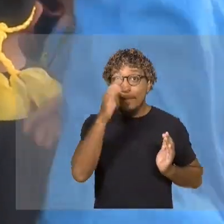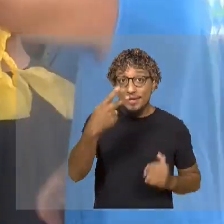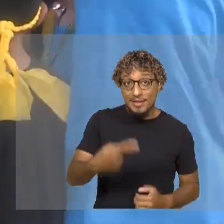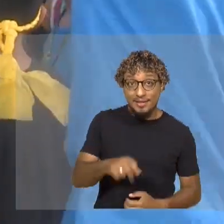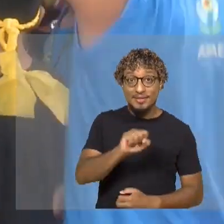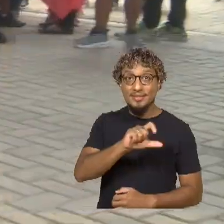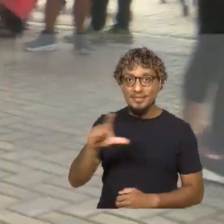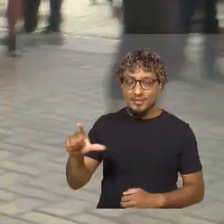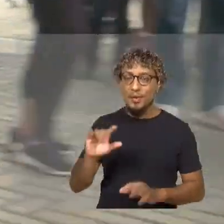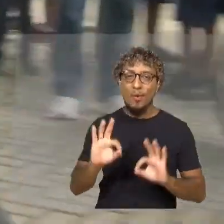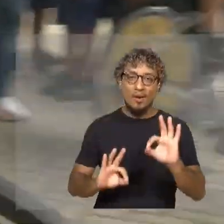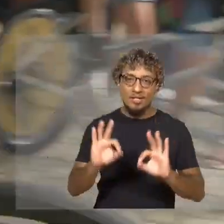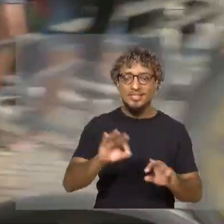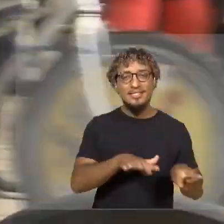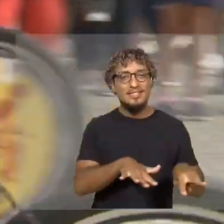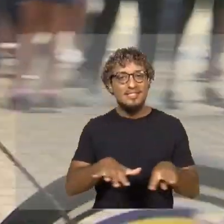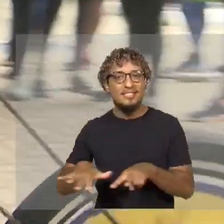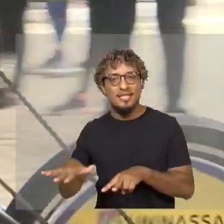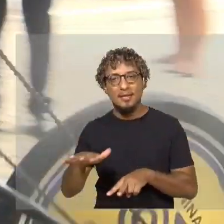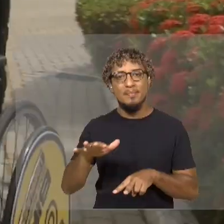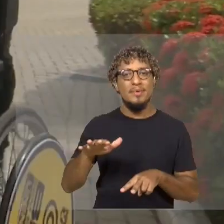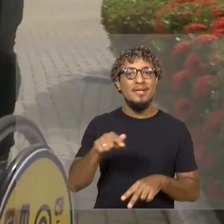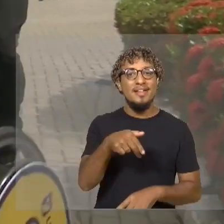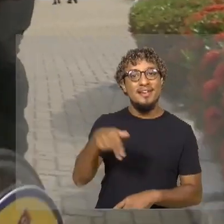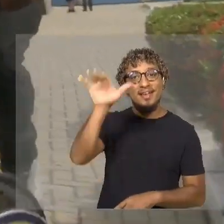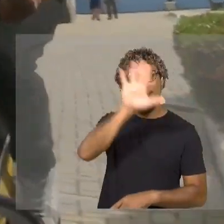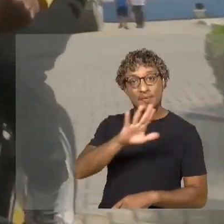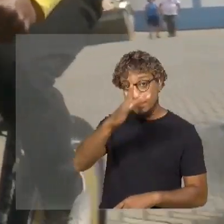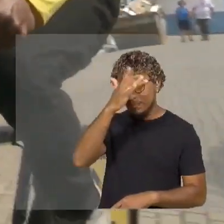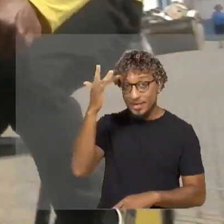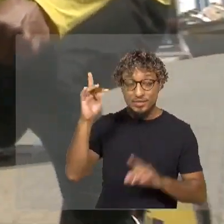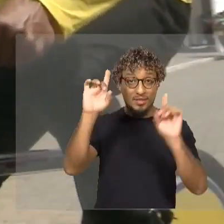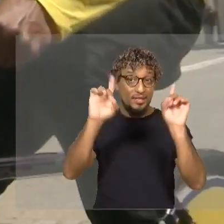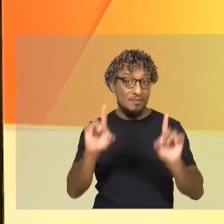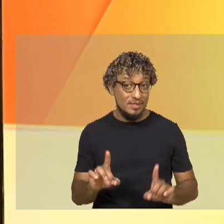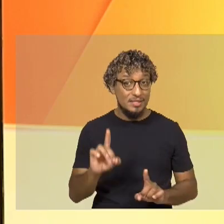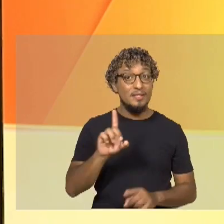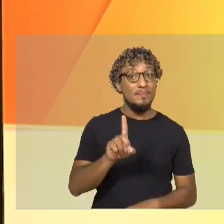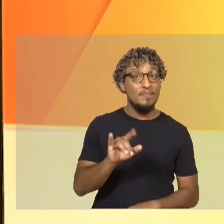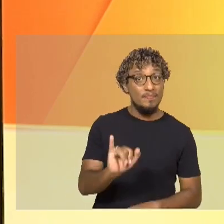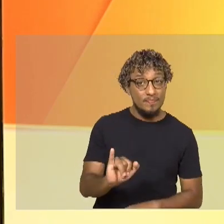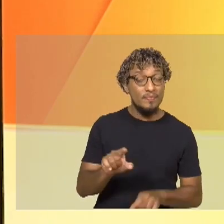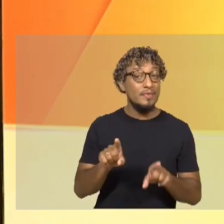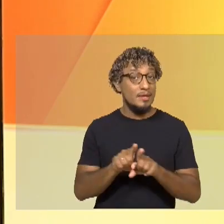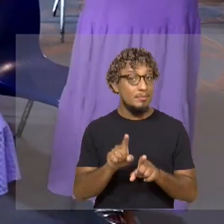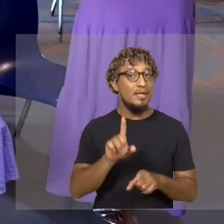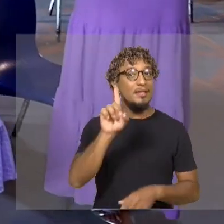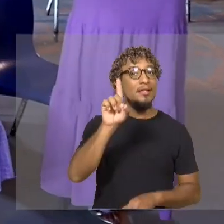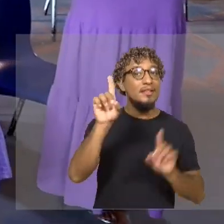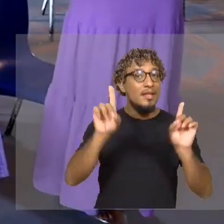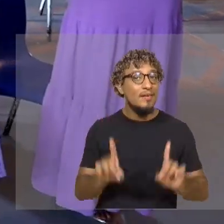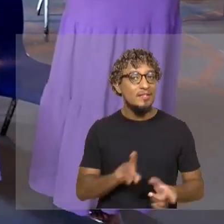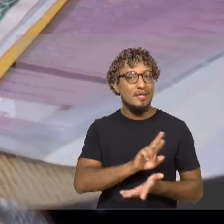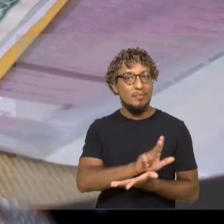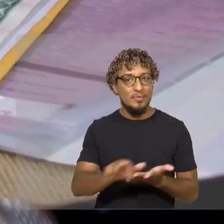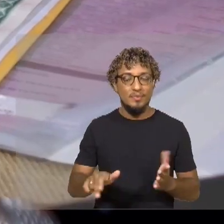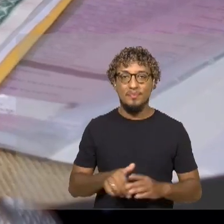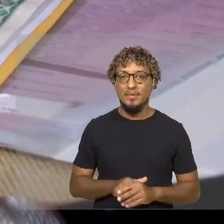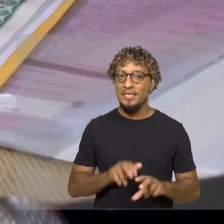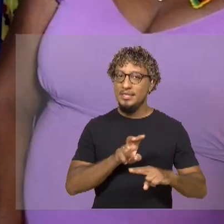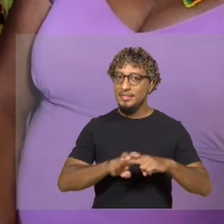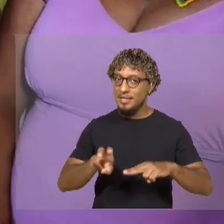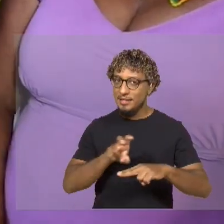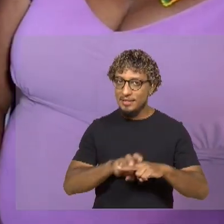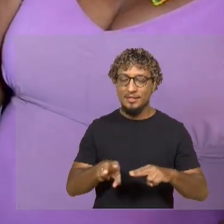realiza a Semana Nacional da Pessoa com Deficiência Intelectual e Múltipla. Em Santa Inês, o EMA forma a